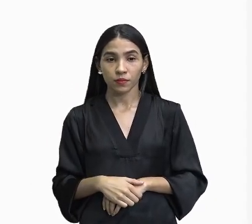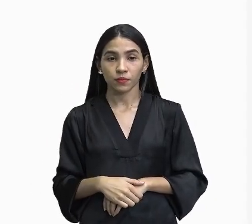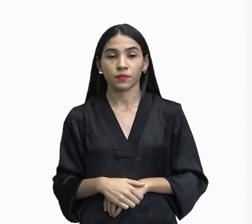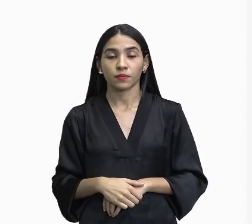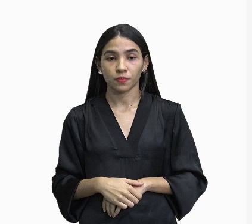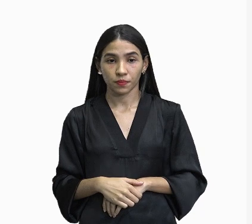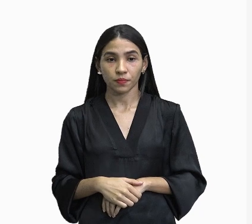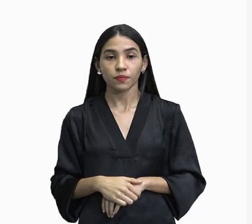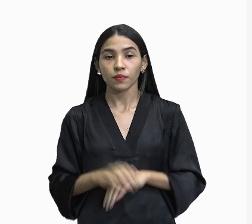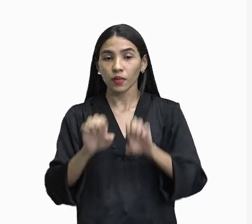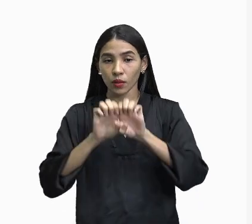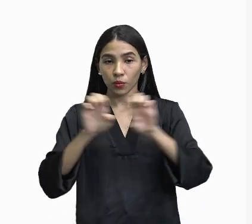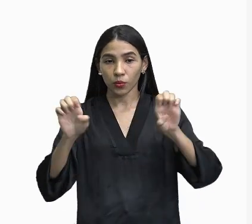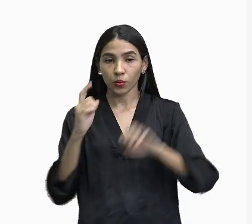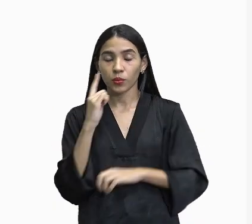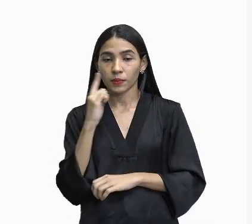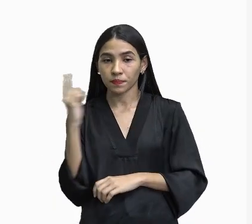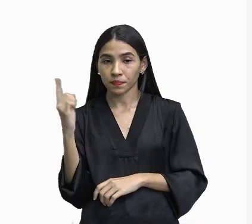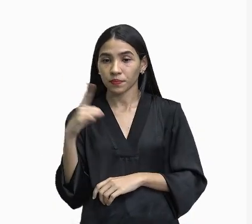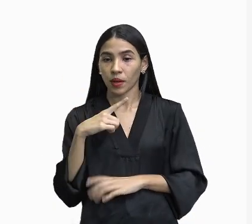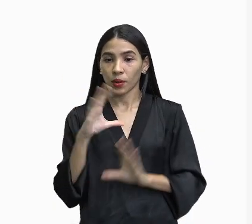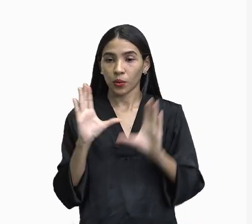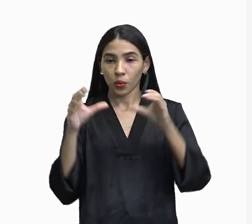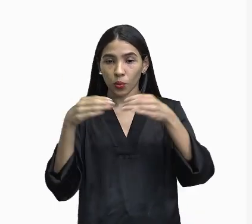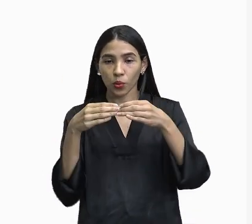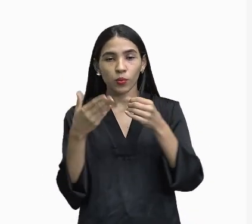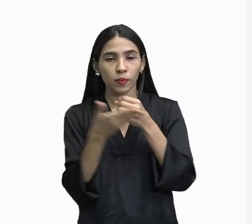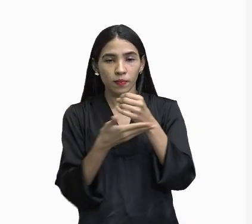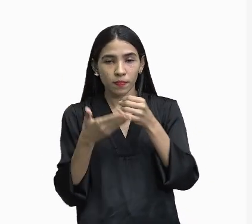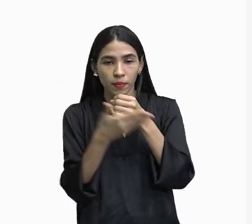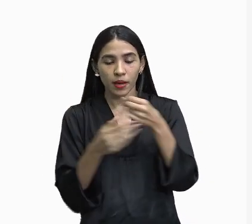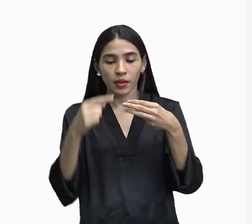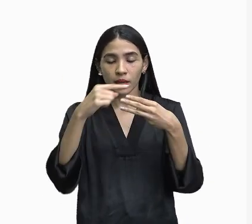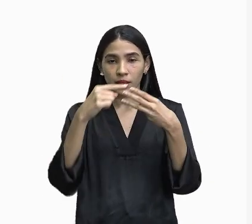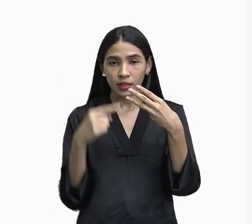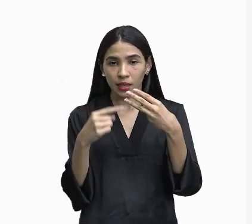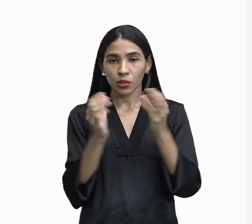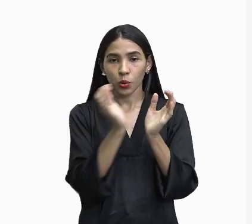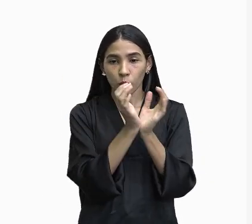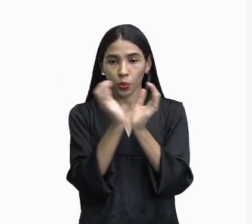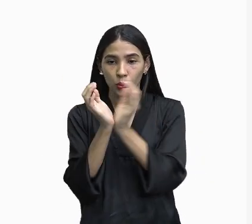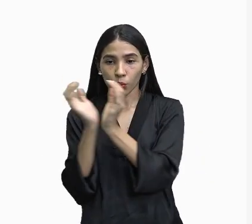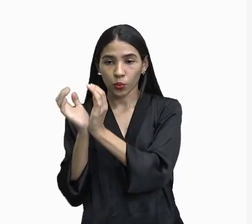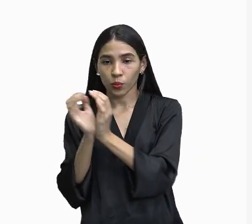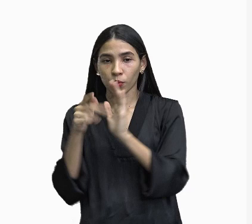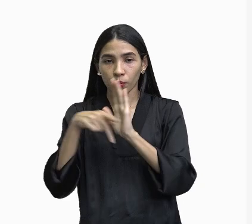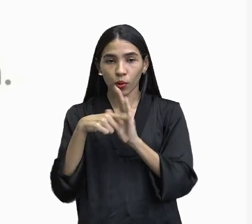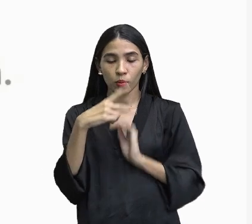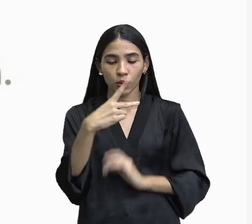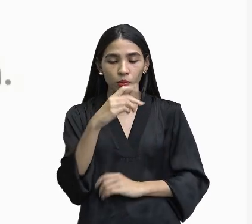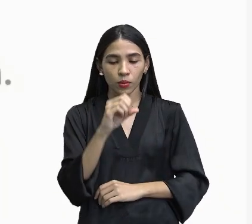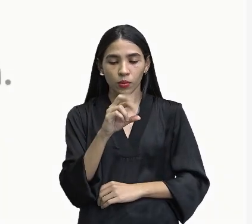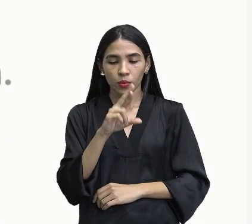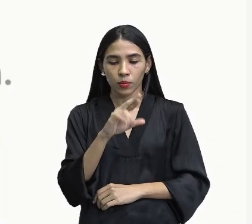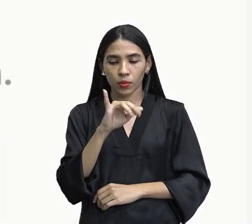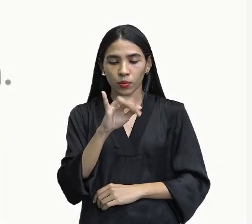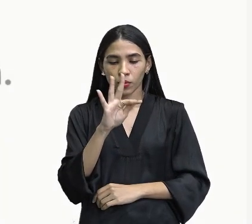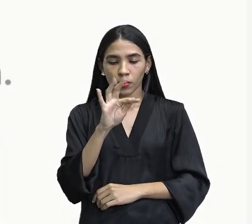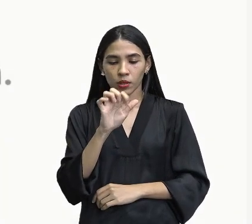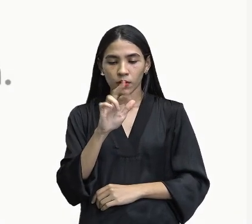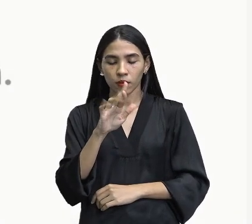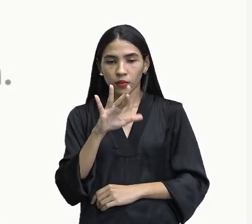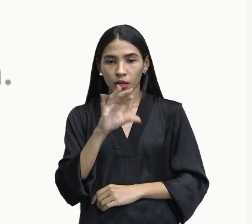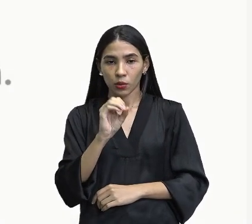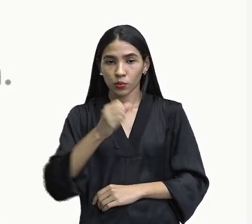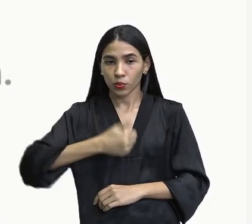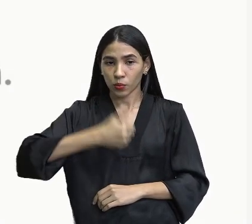pelo formato, nós temos uma classificação muito básica de 3 grupos de poríferos. O primeiro que eu apresento a vocês é